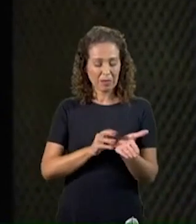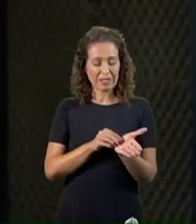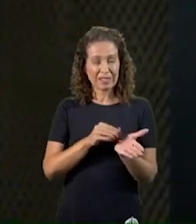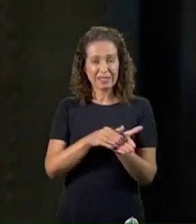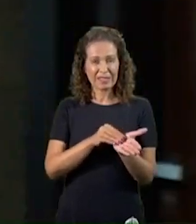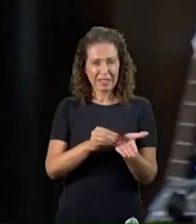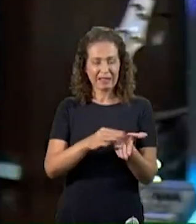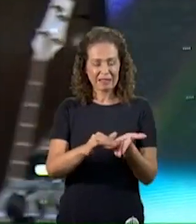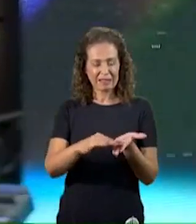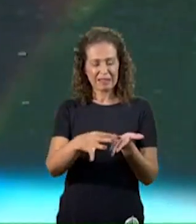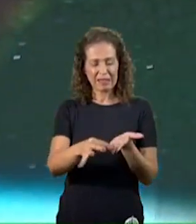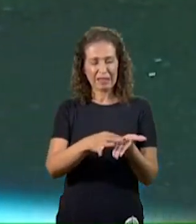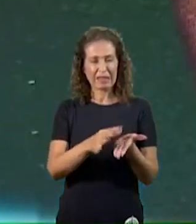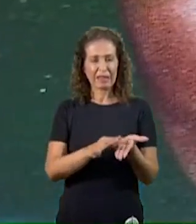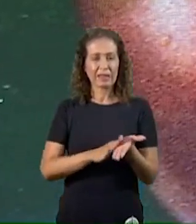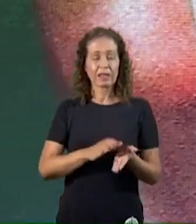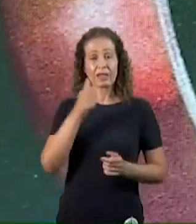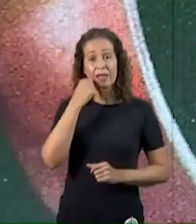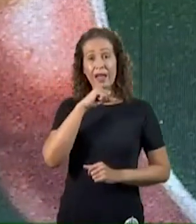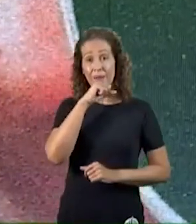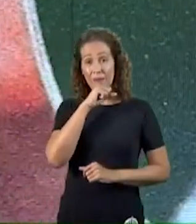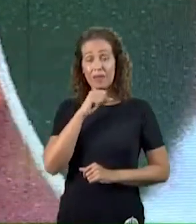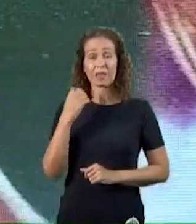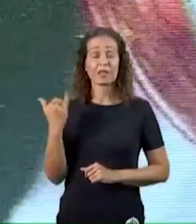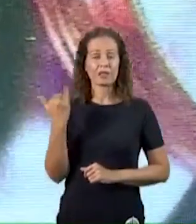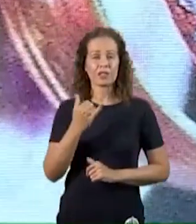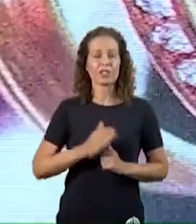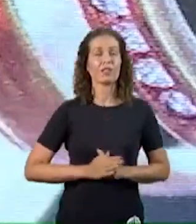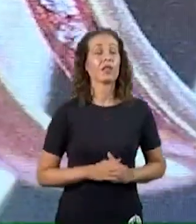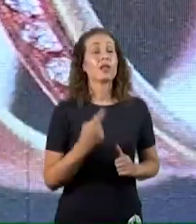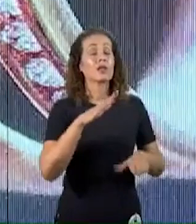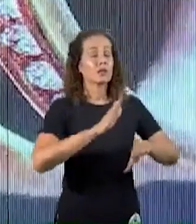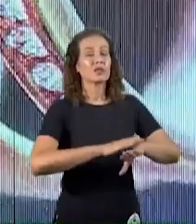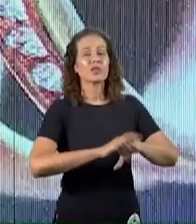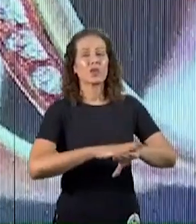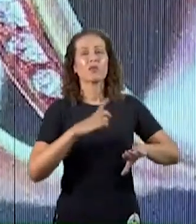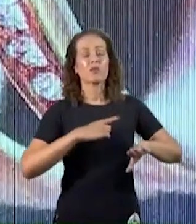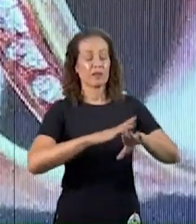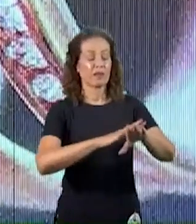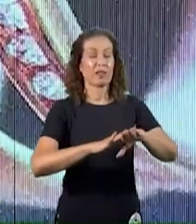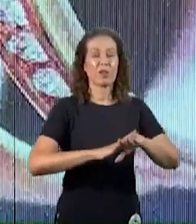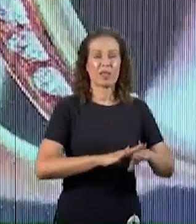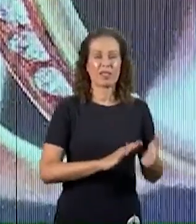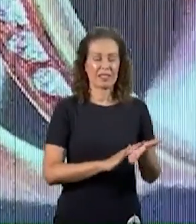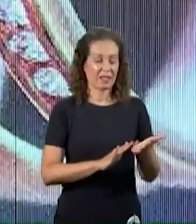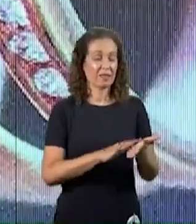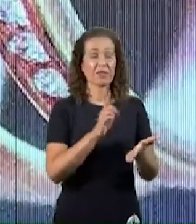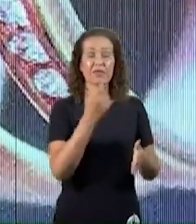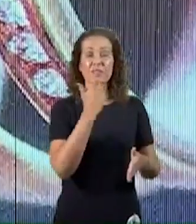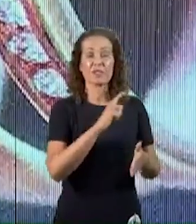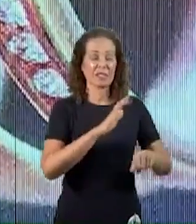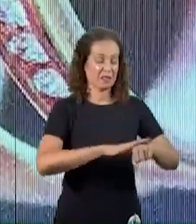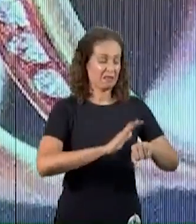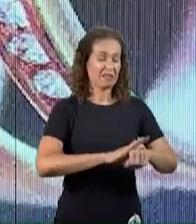dela virou para ela e falou assim, a sua mão não vai dar em nada, a sua mão vai ter doença, você não vai conseguir produzir nada